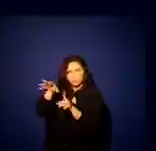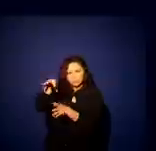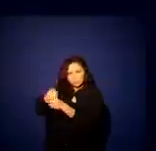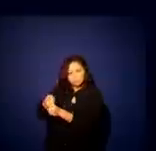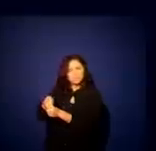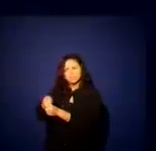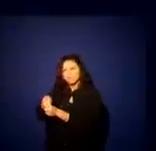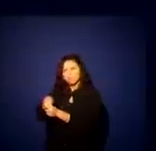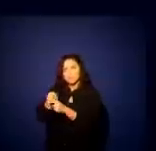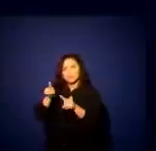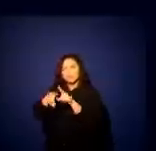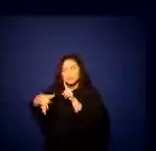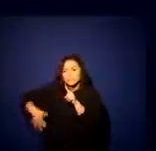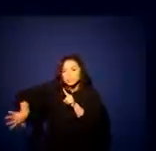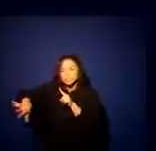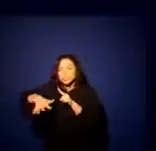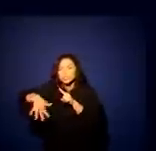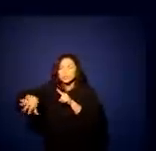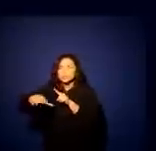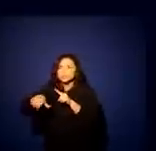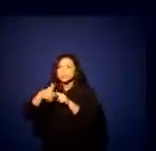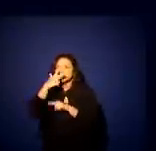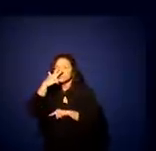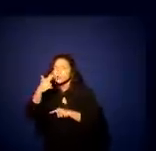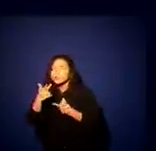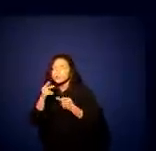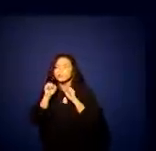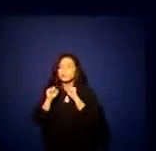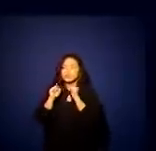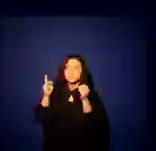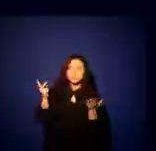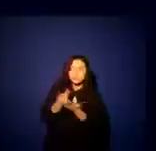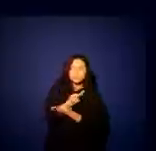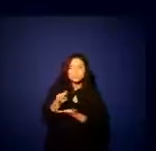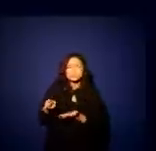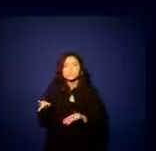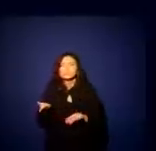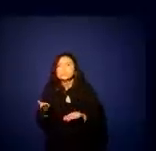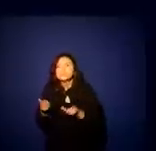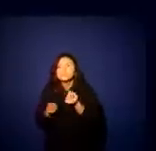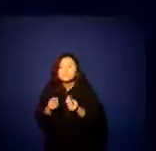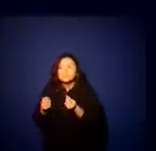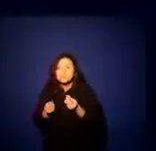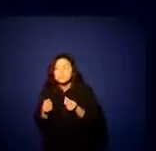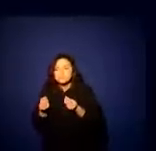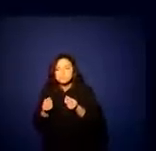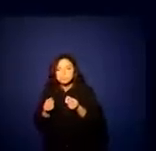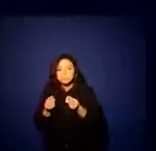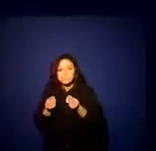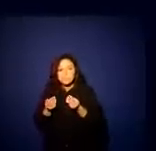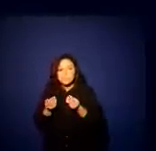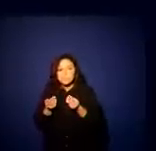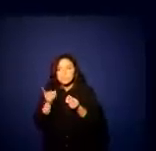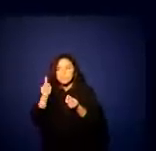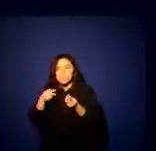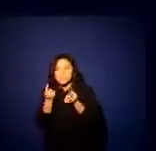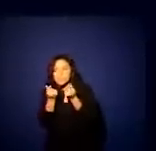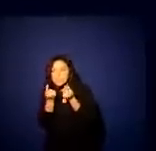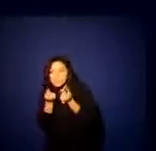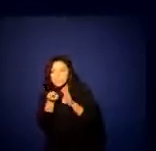são ruins Mas para o setor como um todo do que aconteceu com a Americanas do ponto de vista de custo de operação